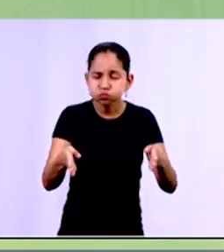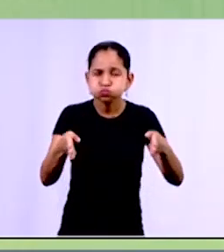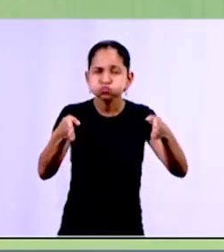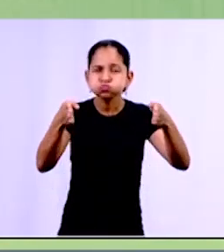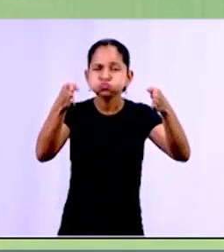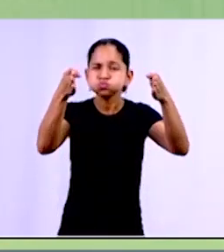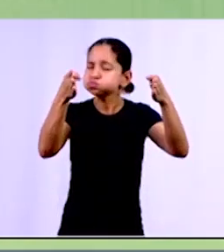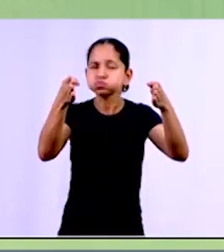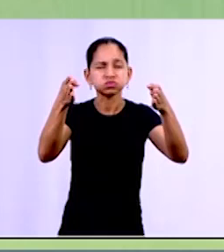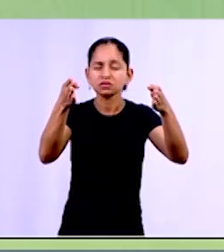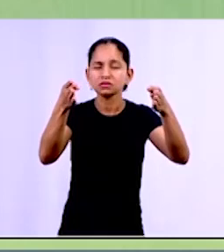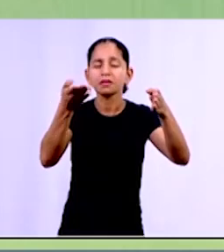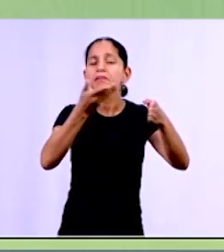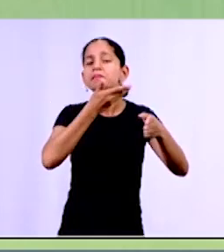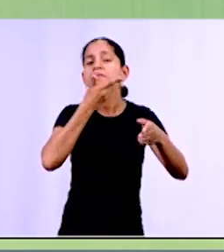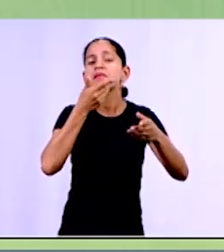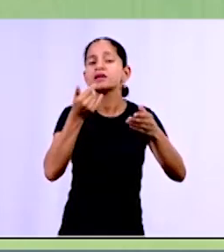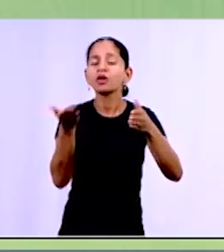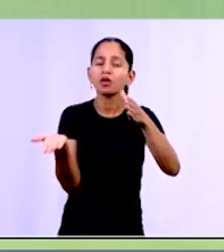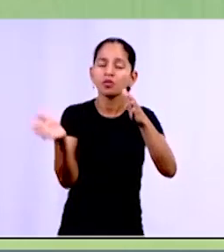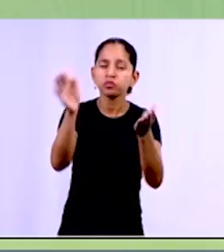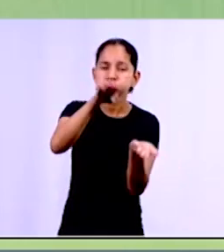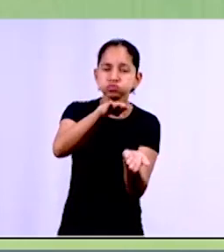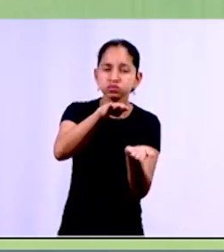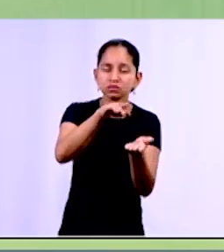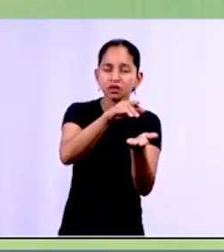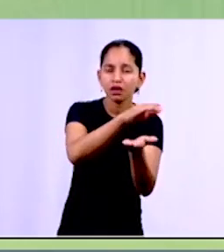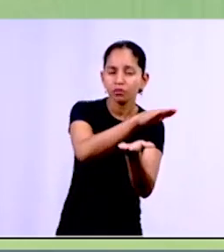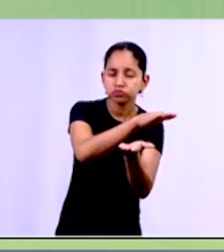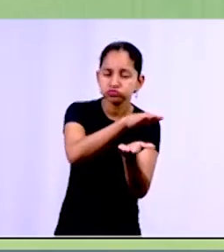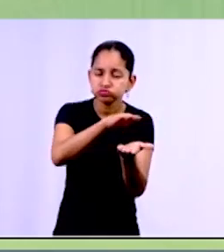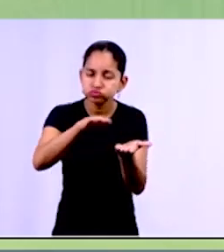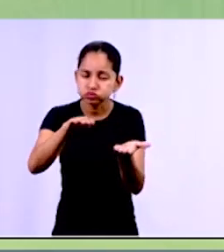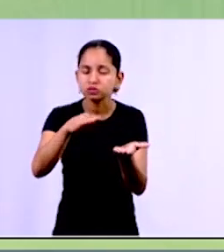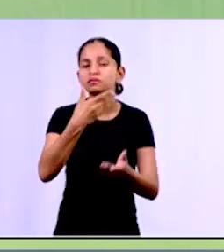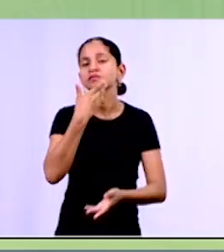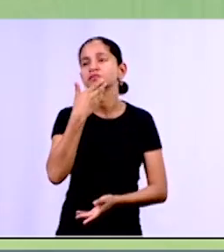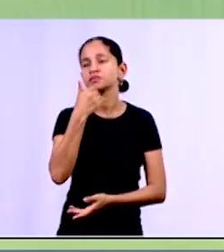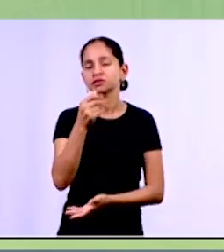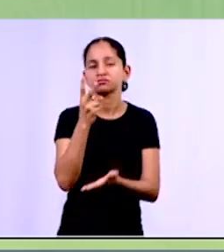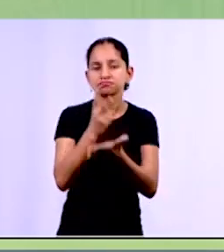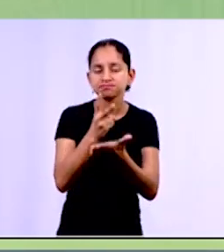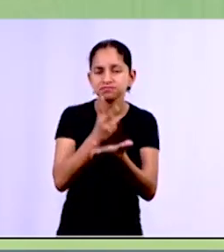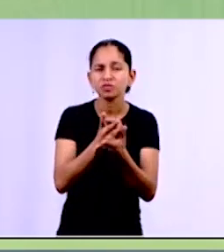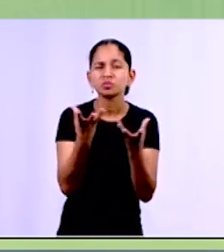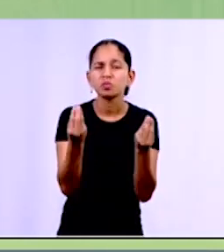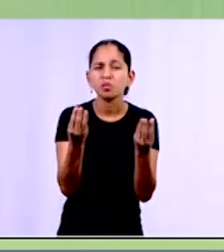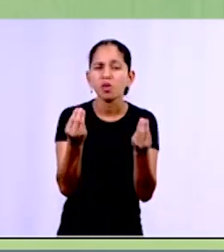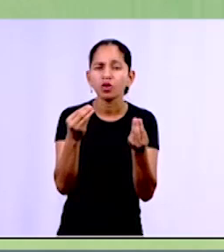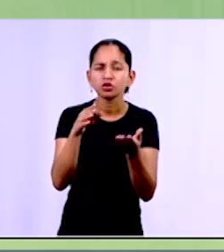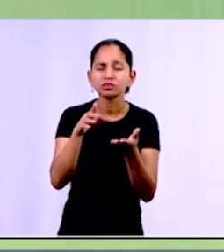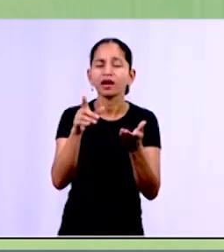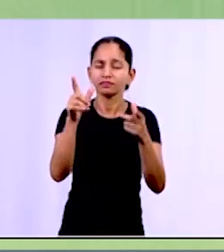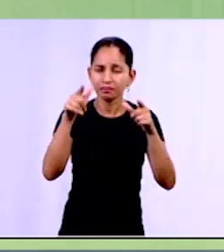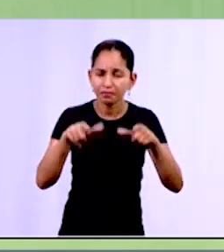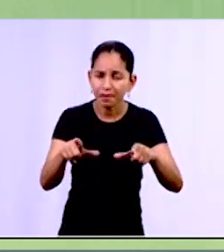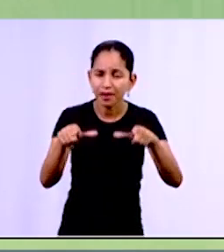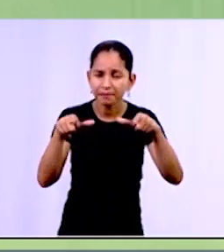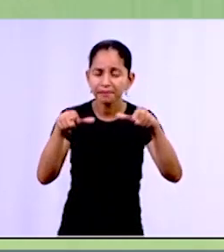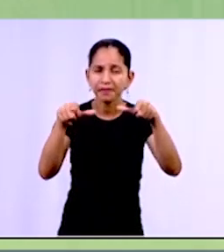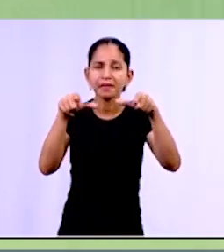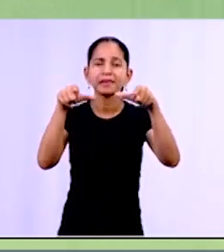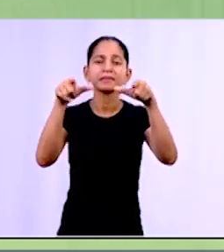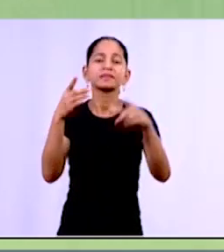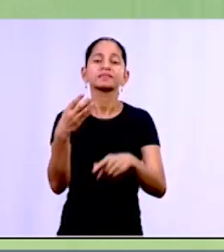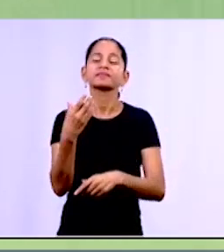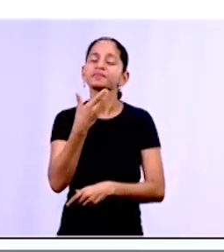um em cima do outro, então nós temos um rack de servidores, né? Como se fosse um armário, com vários servidores. E o pessoal